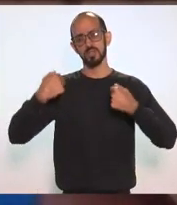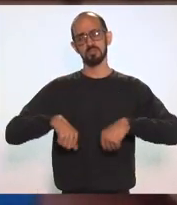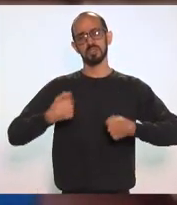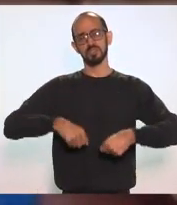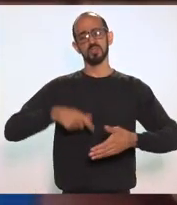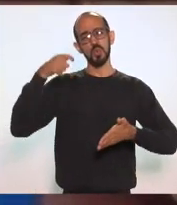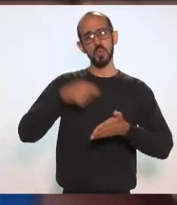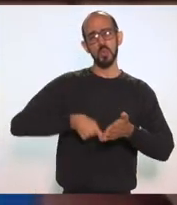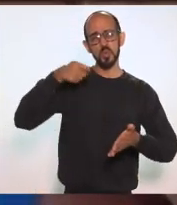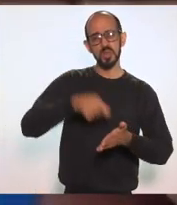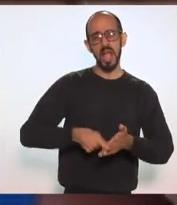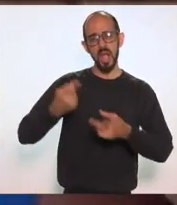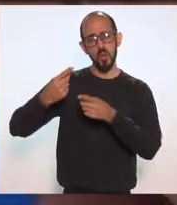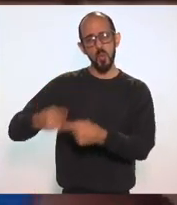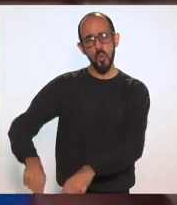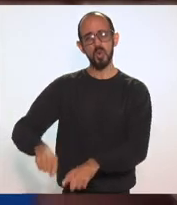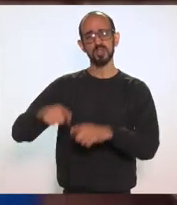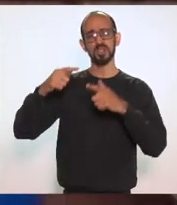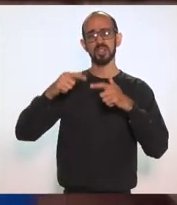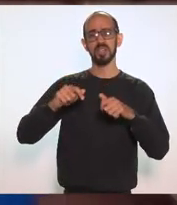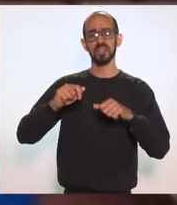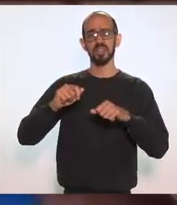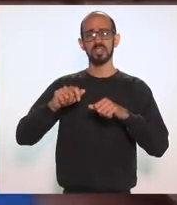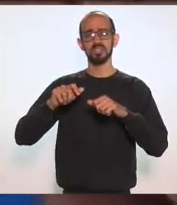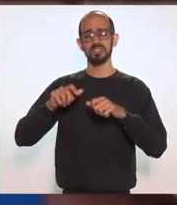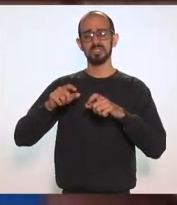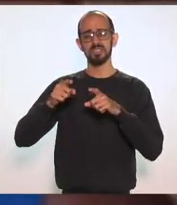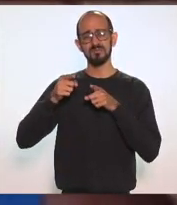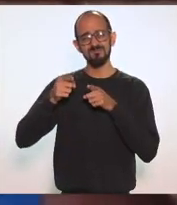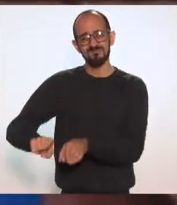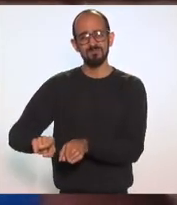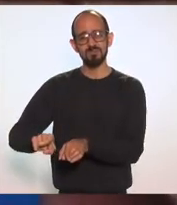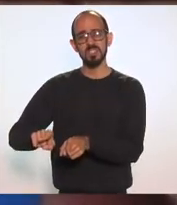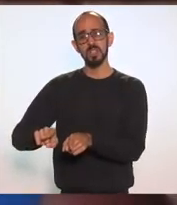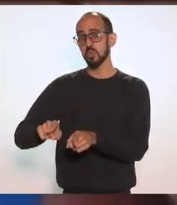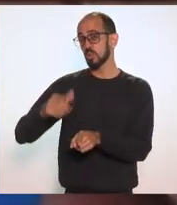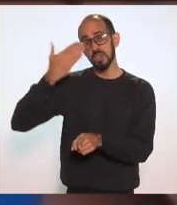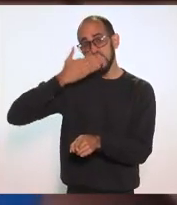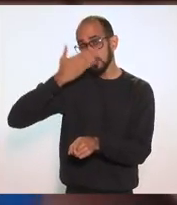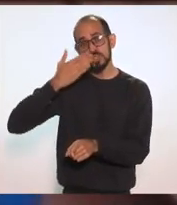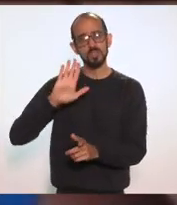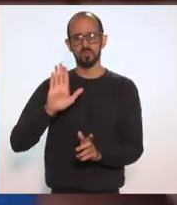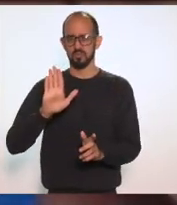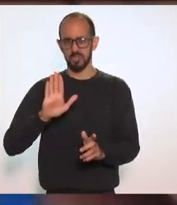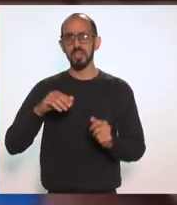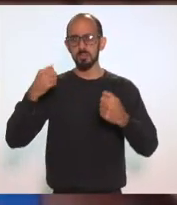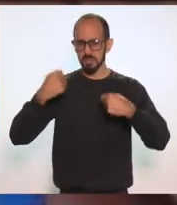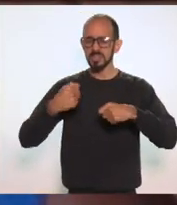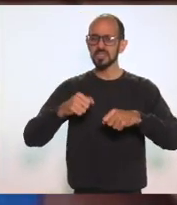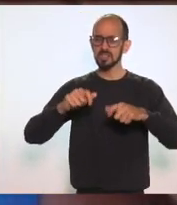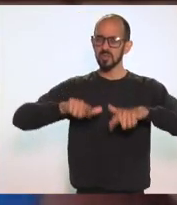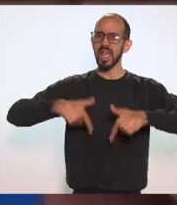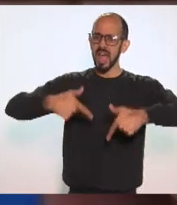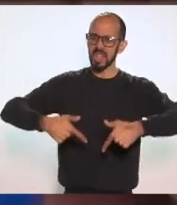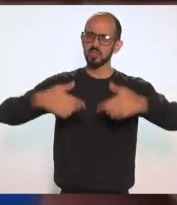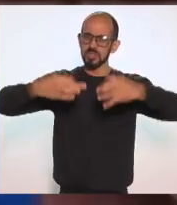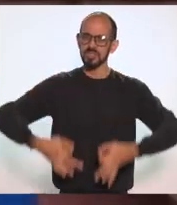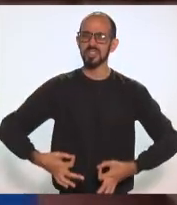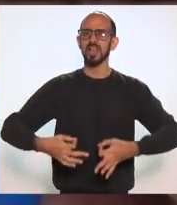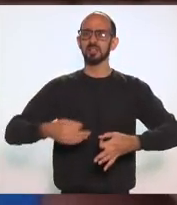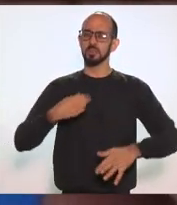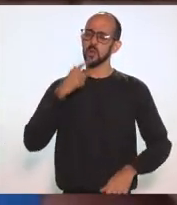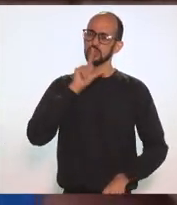lutar contra esse inimigo invisível, com ações muito visíveis e muito concretas, para estarmos vivas,